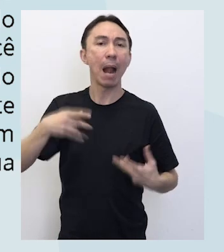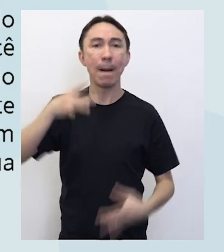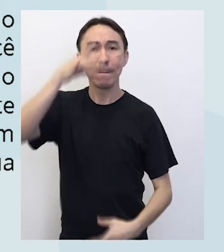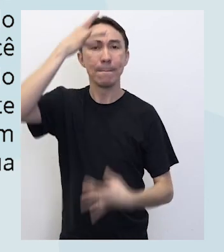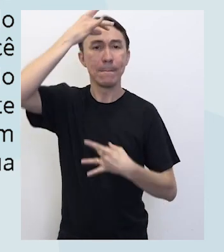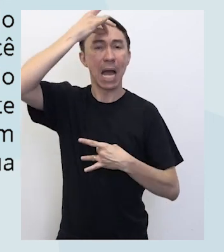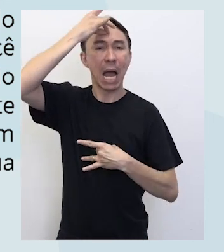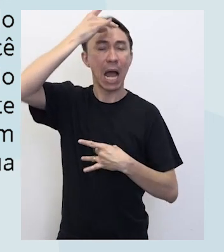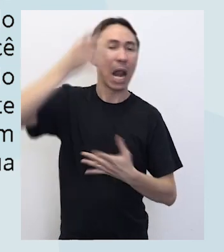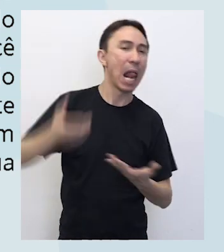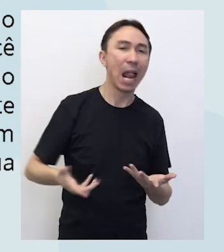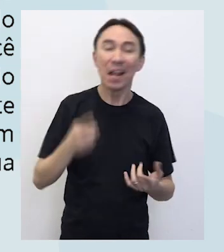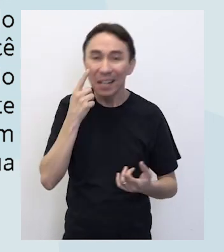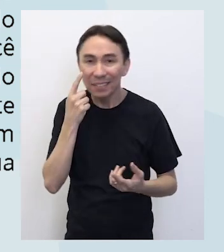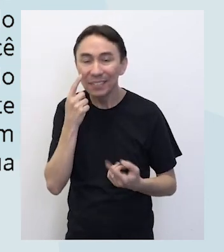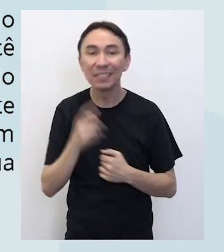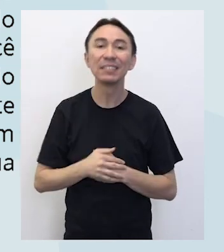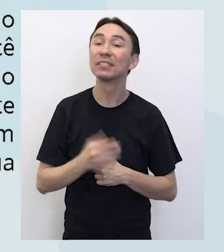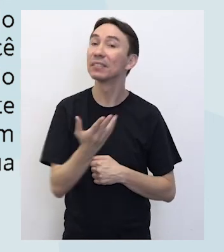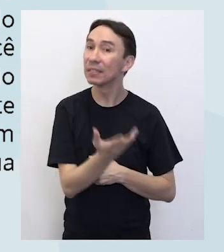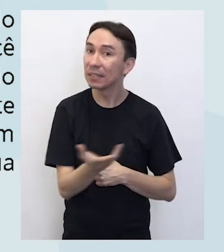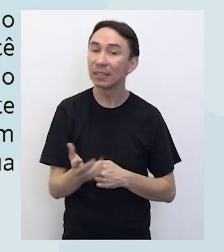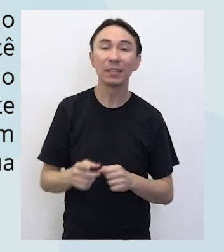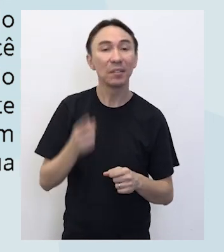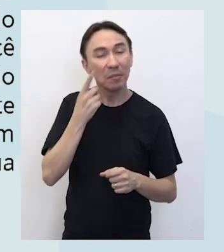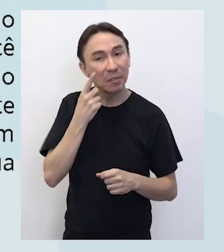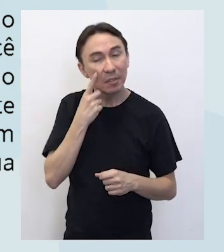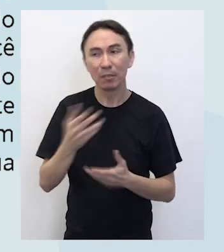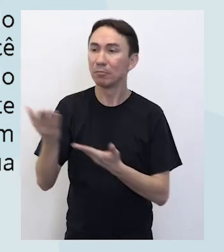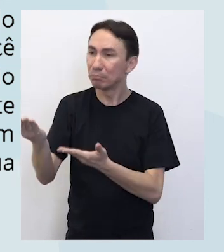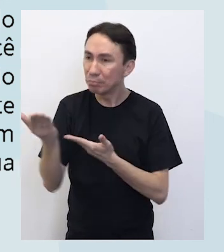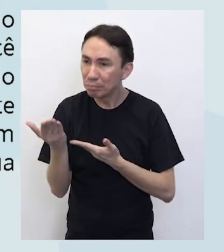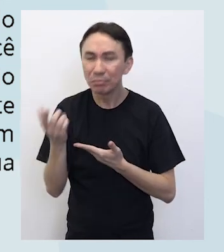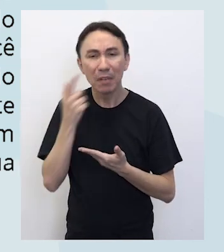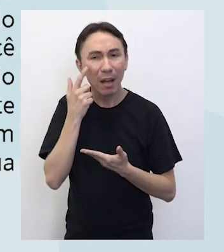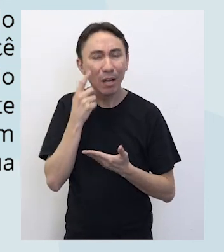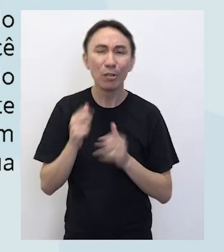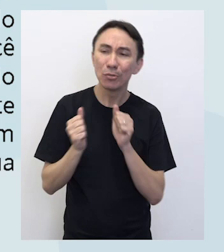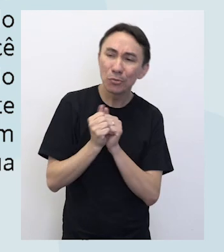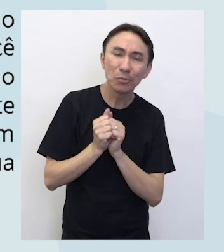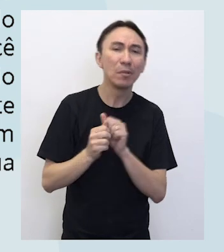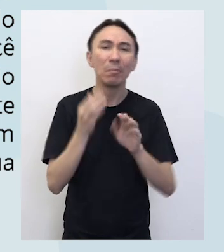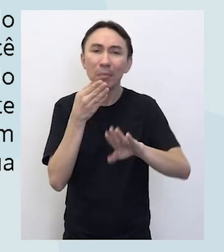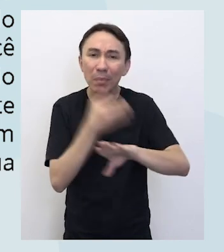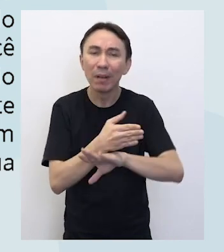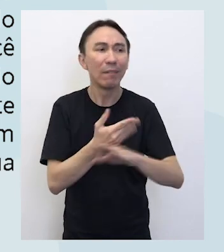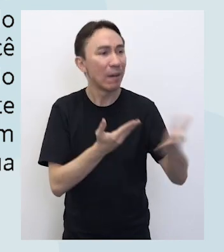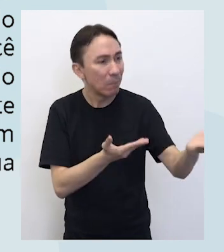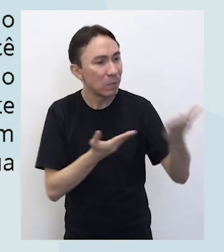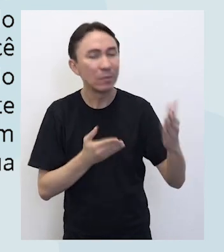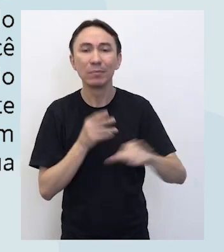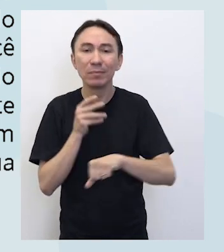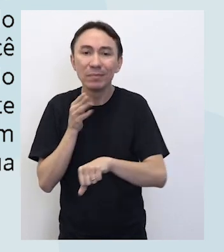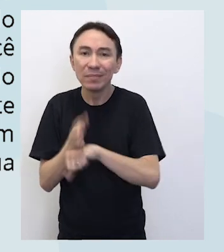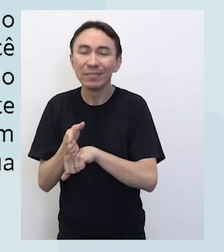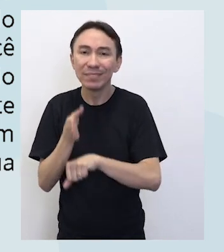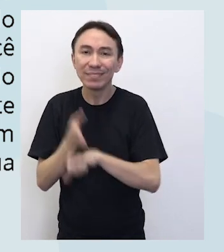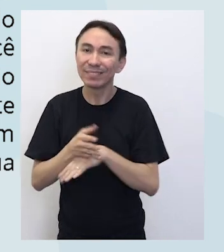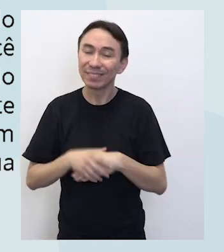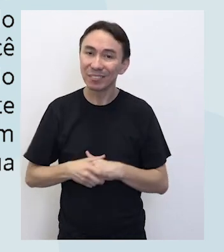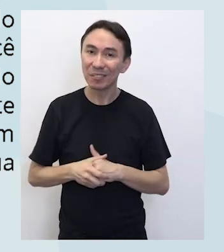apresentação e você vai chamar de vez em quando essas pessoas a participarem com você. É uma coisa totalmente de improviso mesmo, tá, gente? Aí vocês